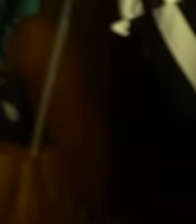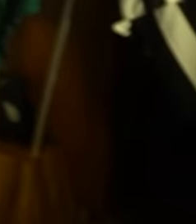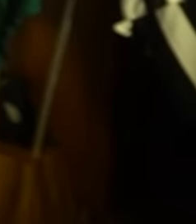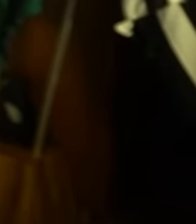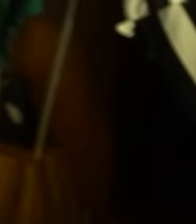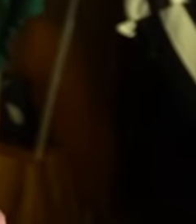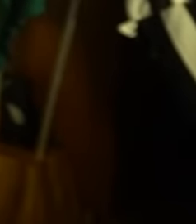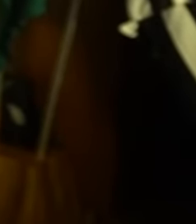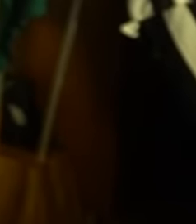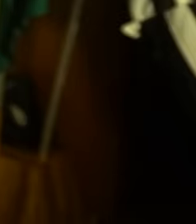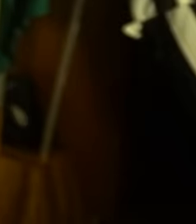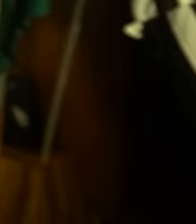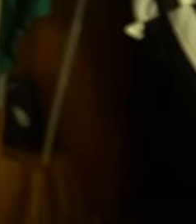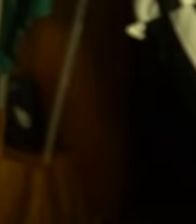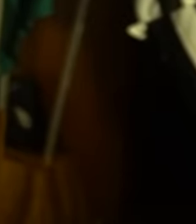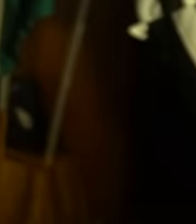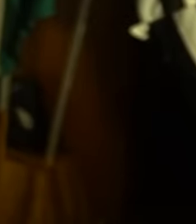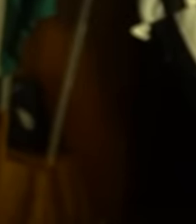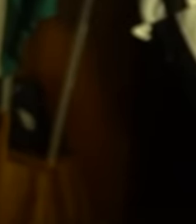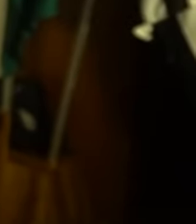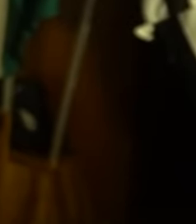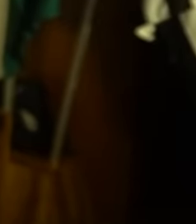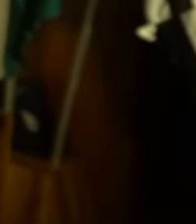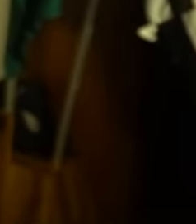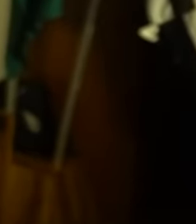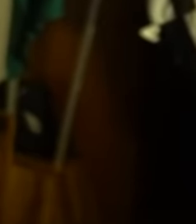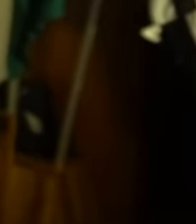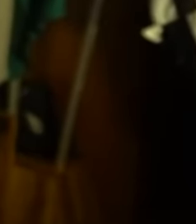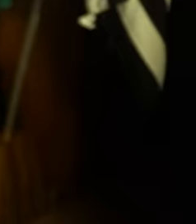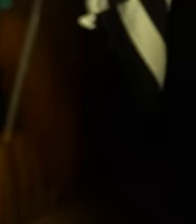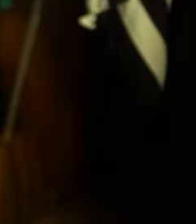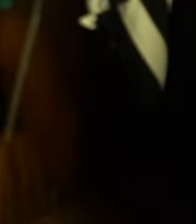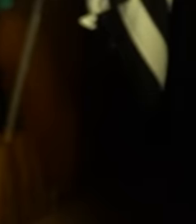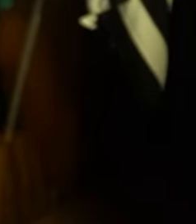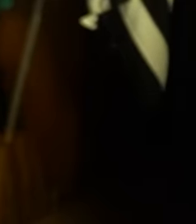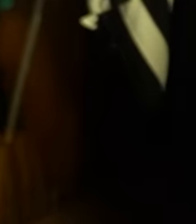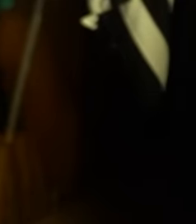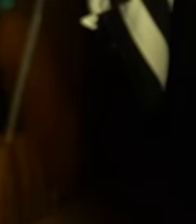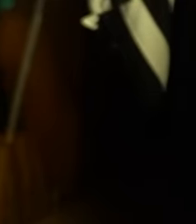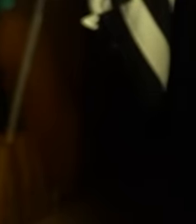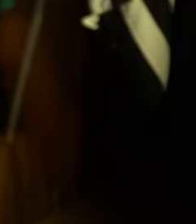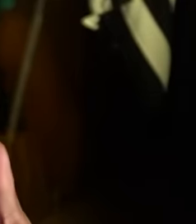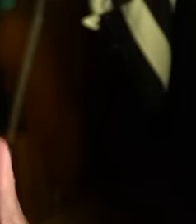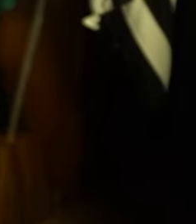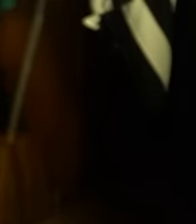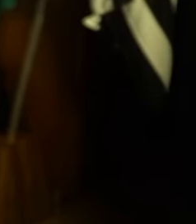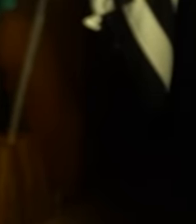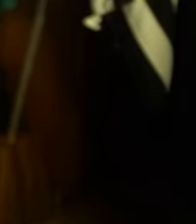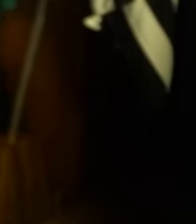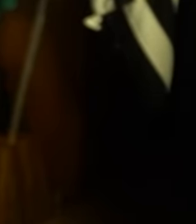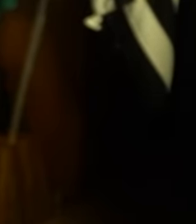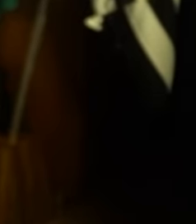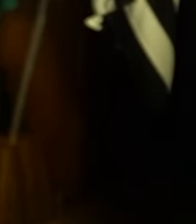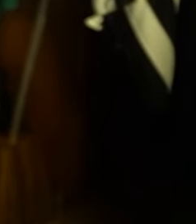do país e como a gente estrutura o nosso projeto de país para os próximos anos. Muito bem, meus amigos, então, quem está me representando